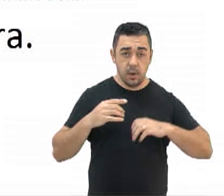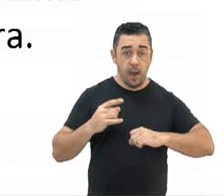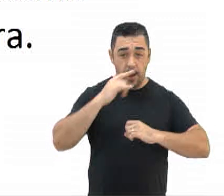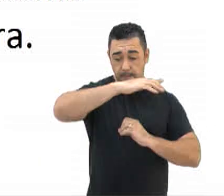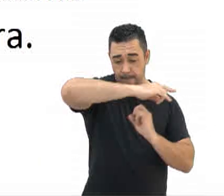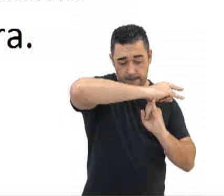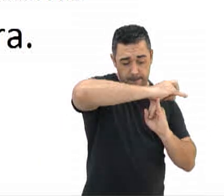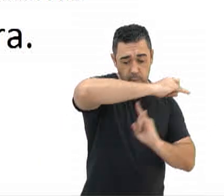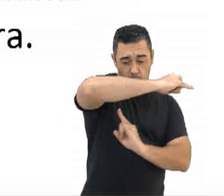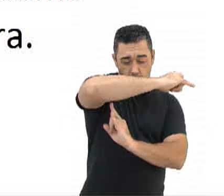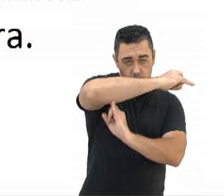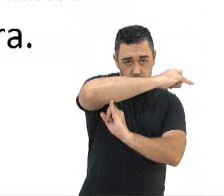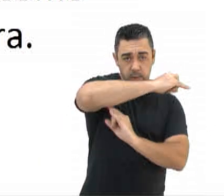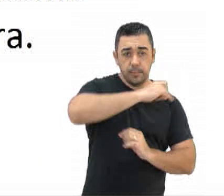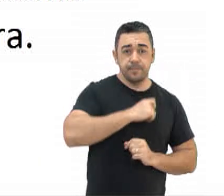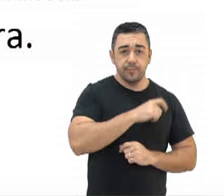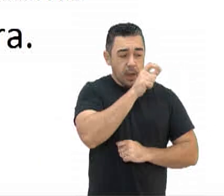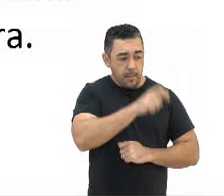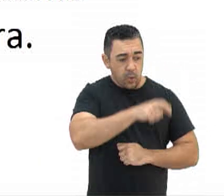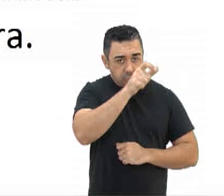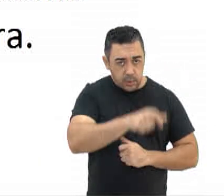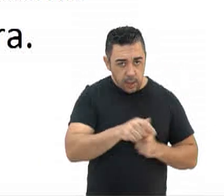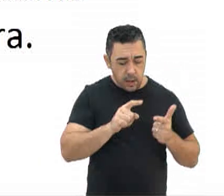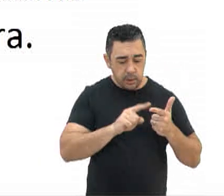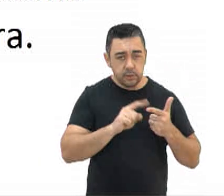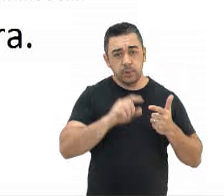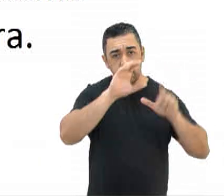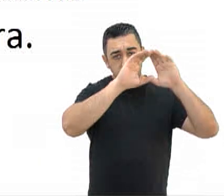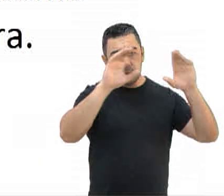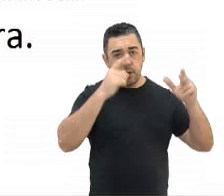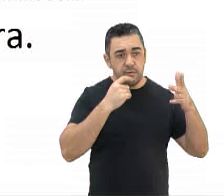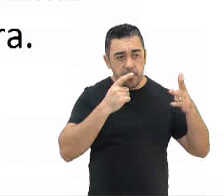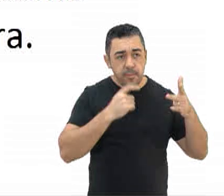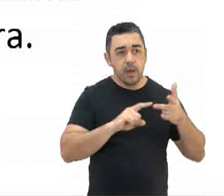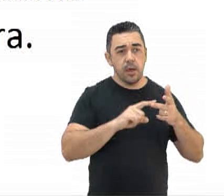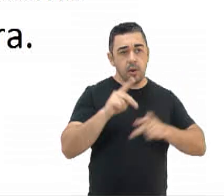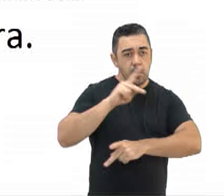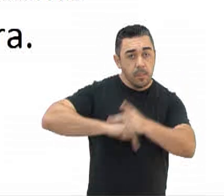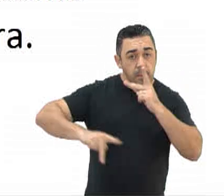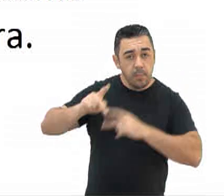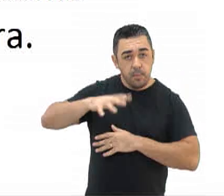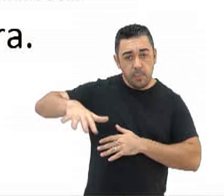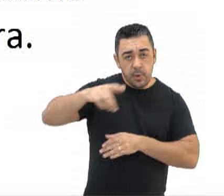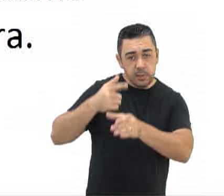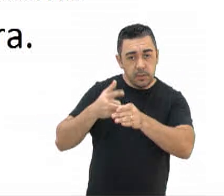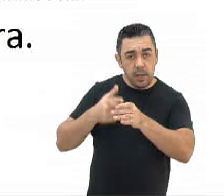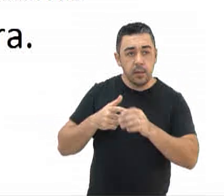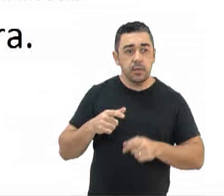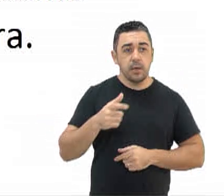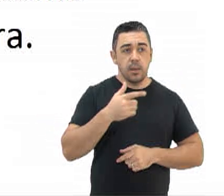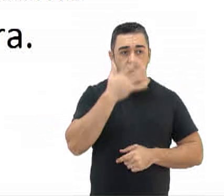as personagens, o céu vermelho, o povoado e a figura como